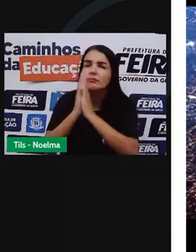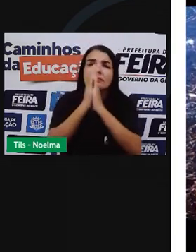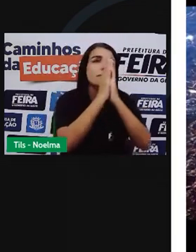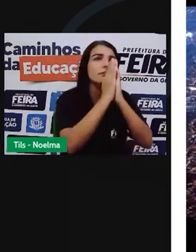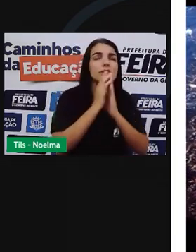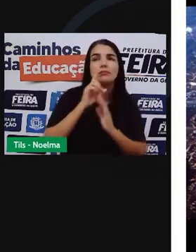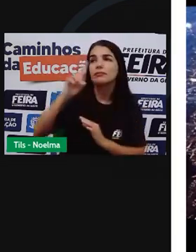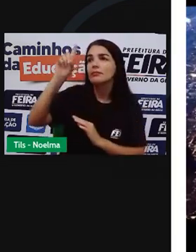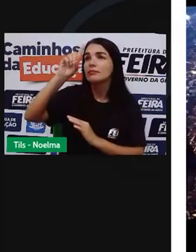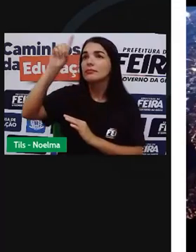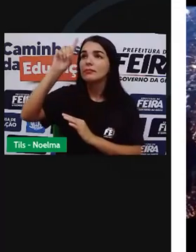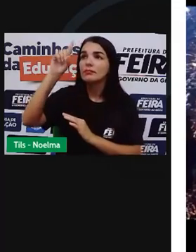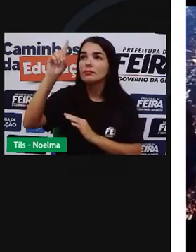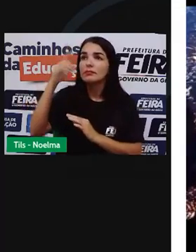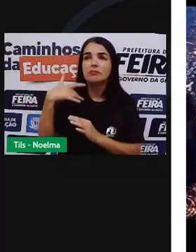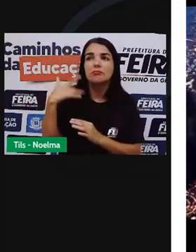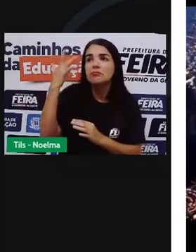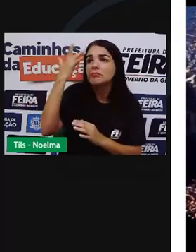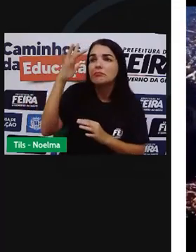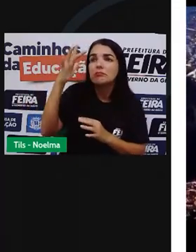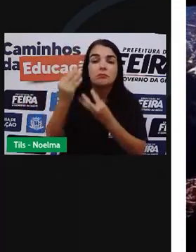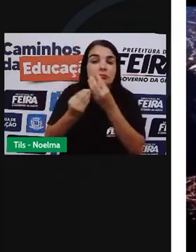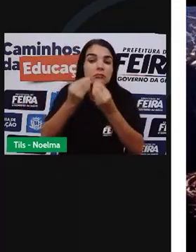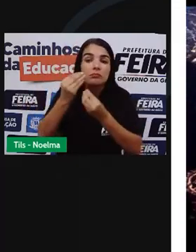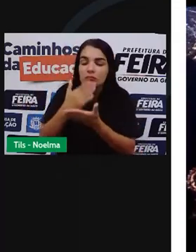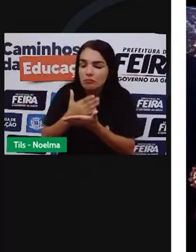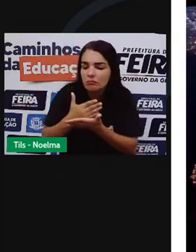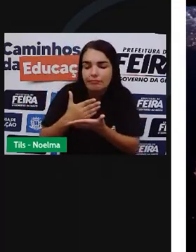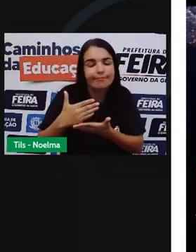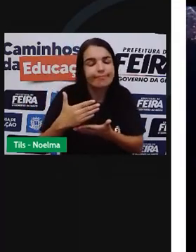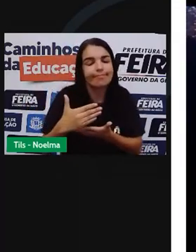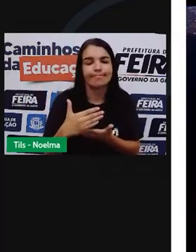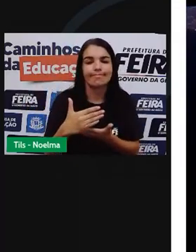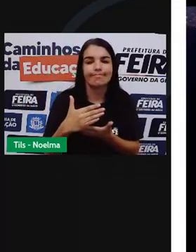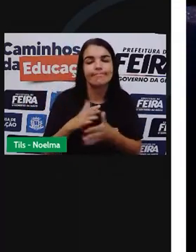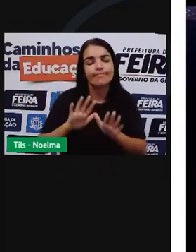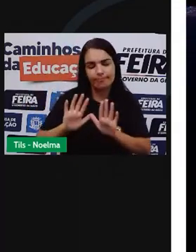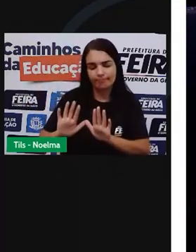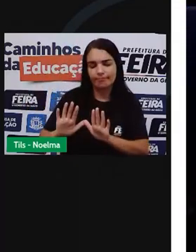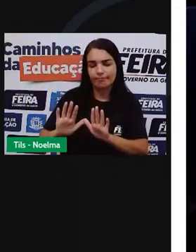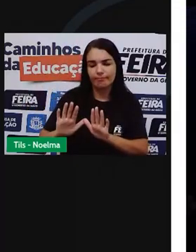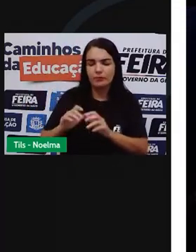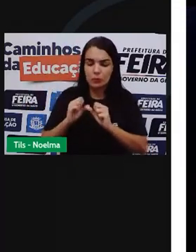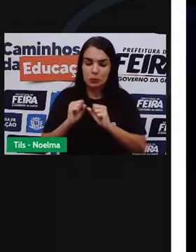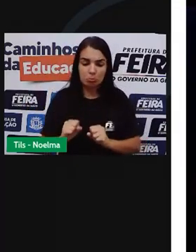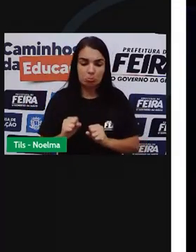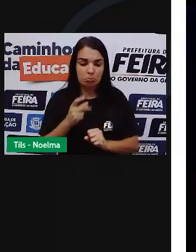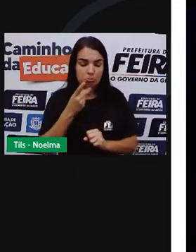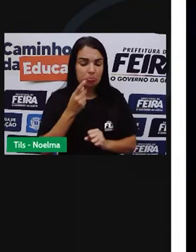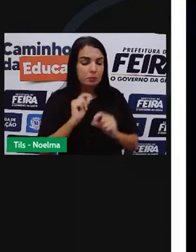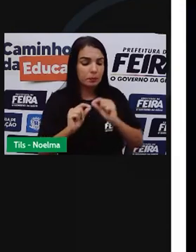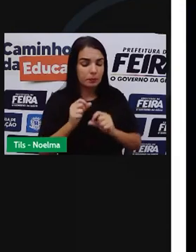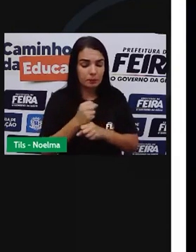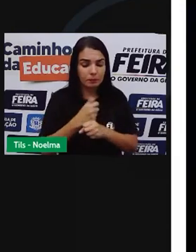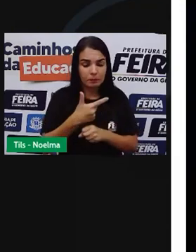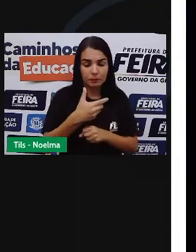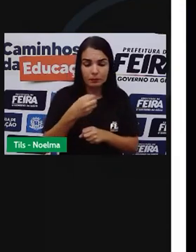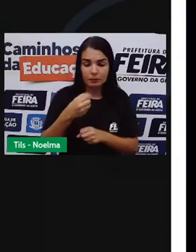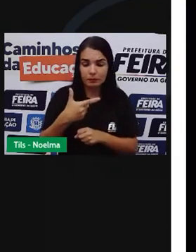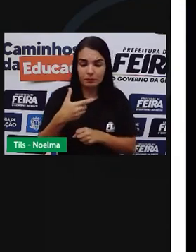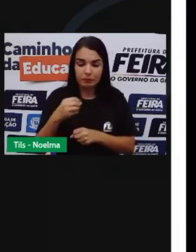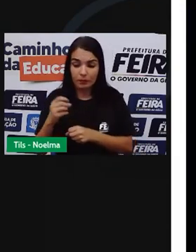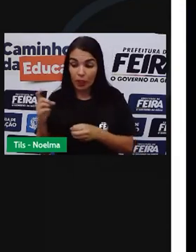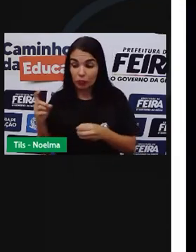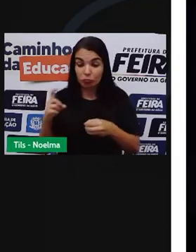Deus, eu nem saberia por onde começar. Bem, posso dizer que 2020 nos trouxe